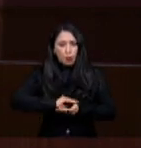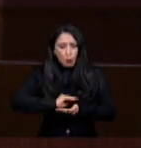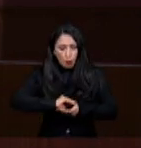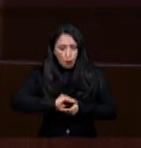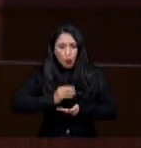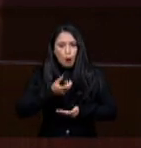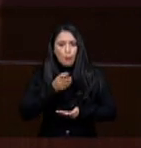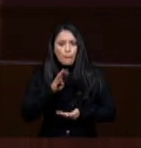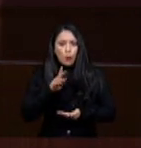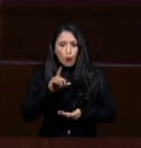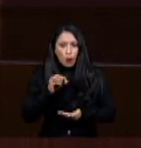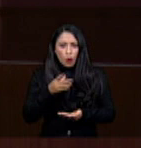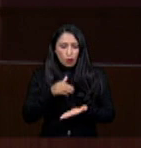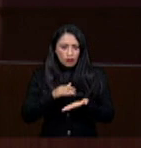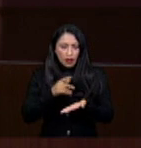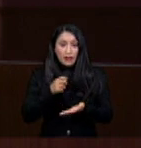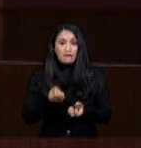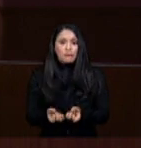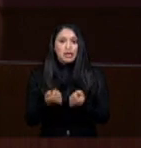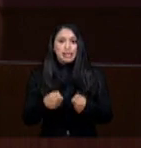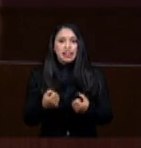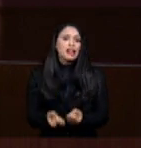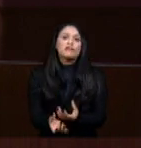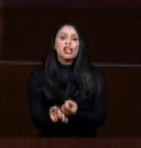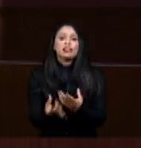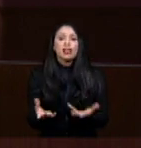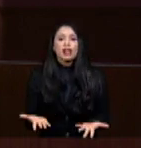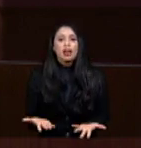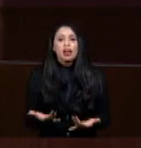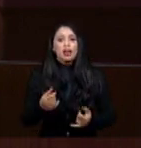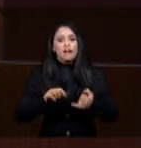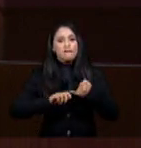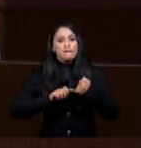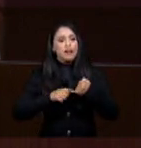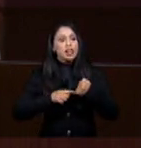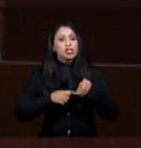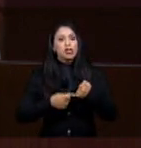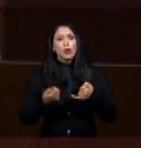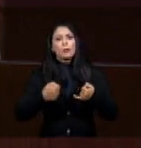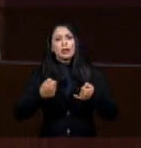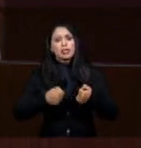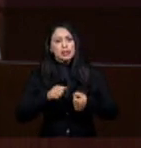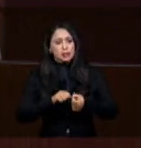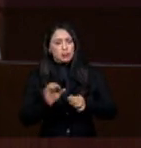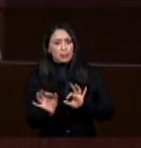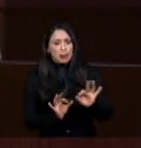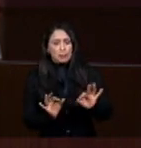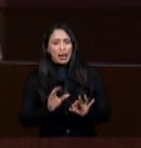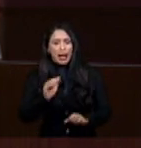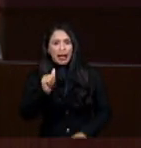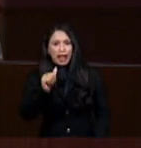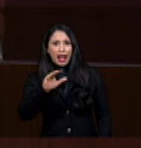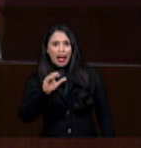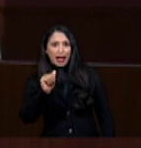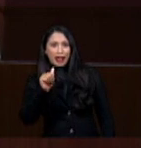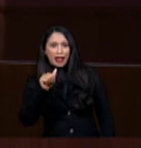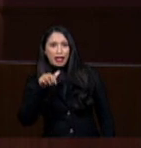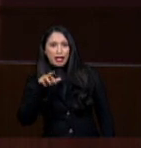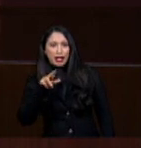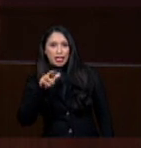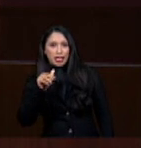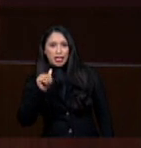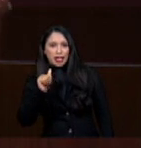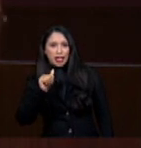dia né quanto de feijão fradinho eu preciso comprar para vender x